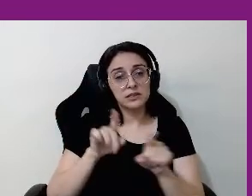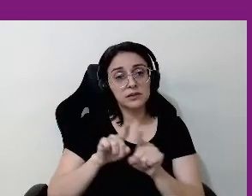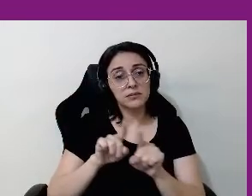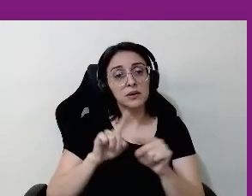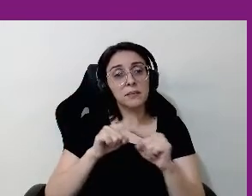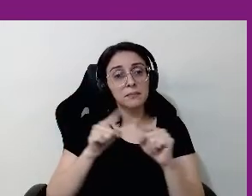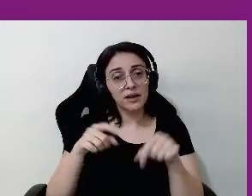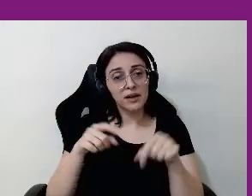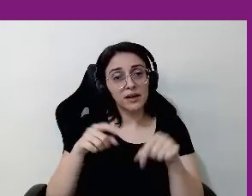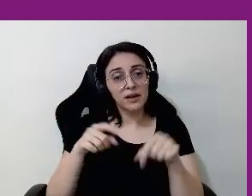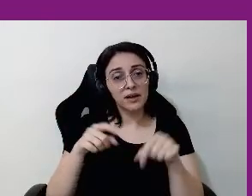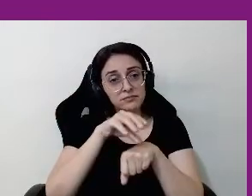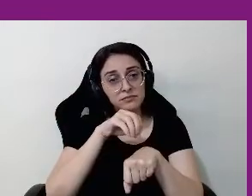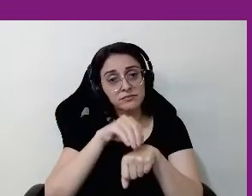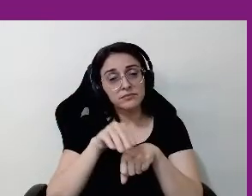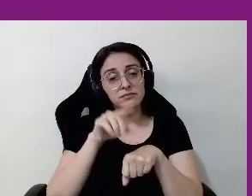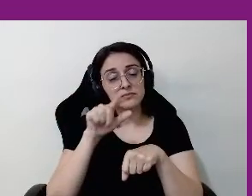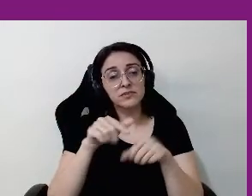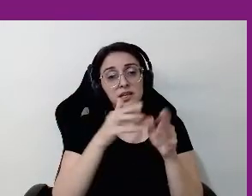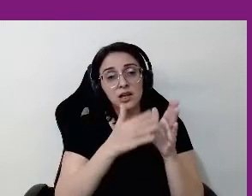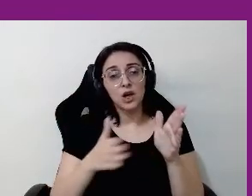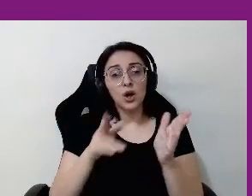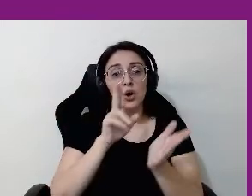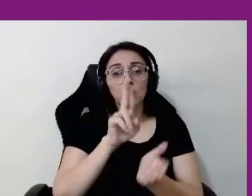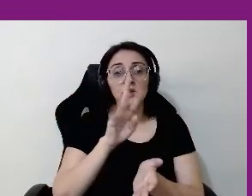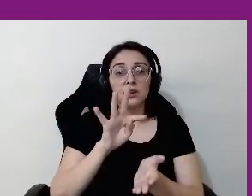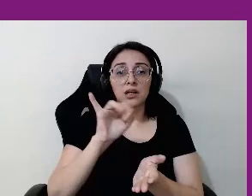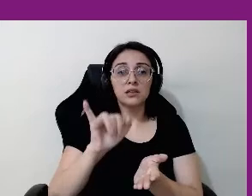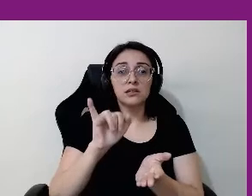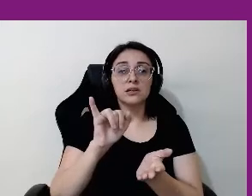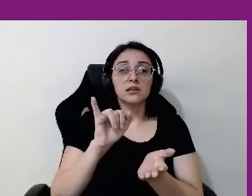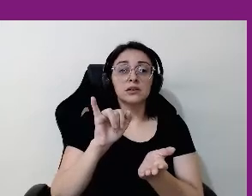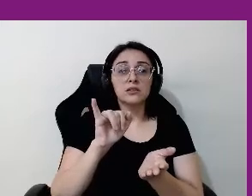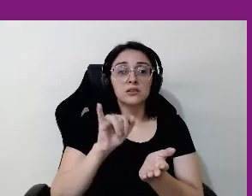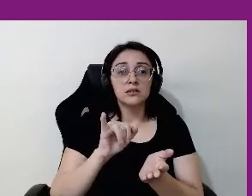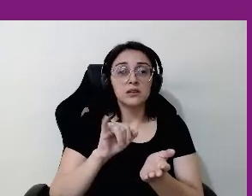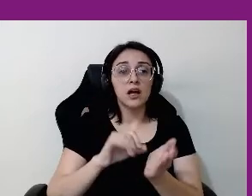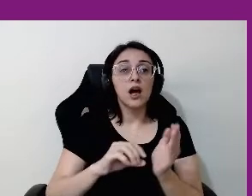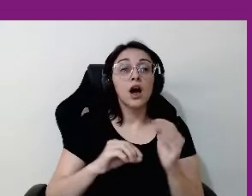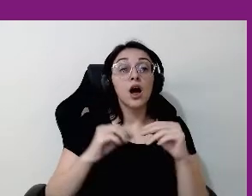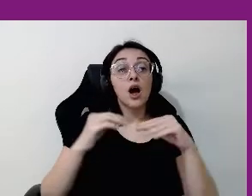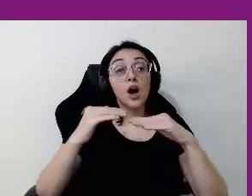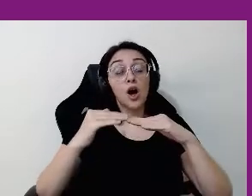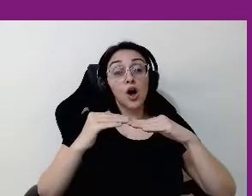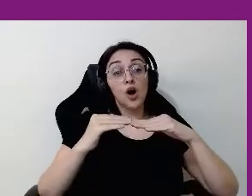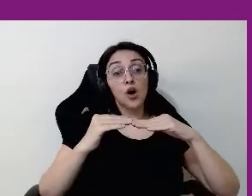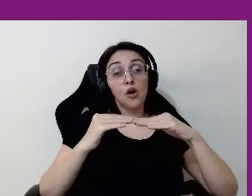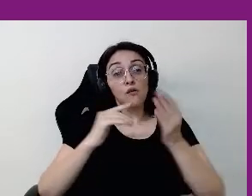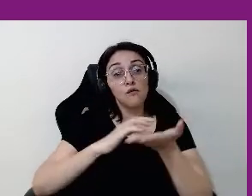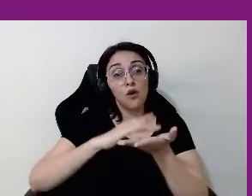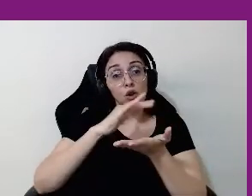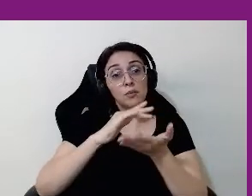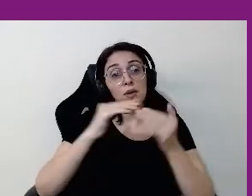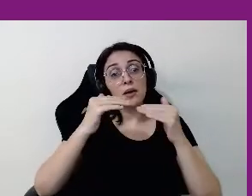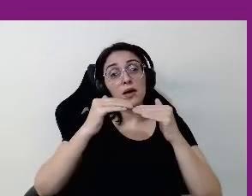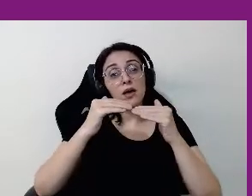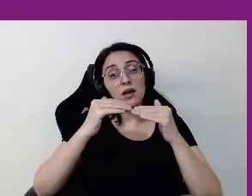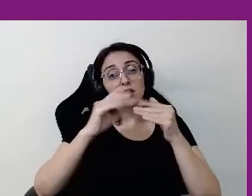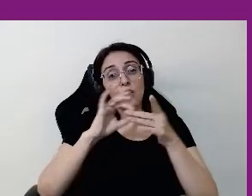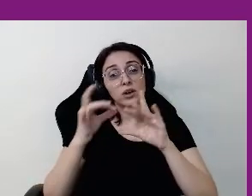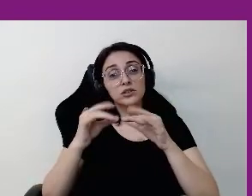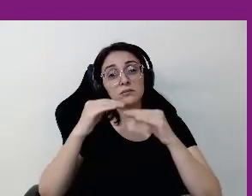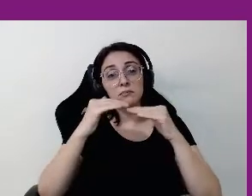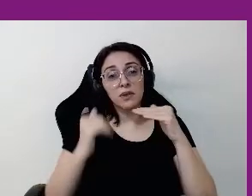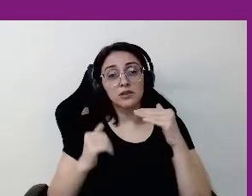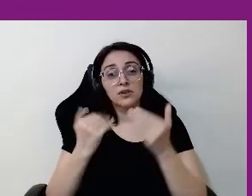para recomendar para as UTIs em geral, né? Ventilar com volume corrente baixo, tratar o paciente